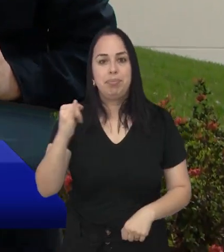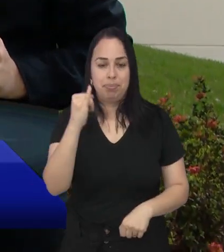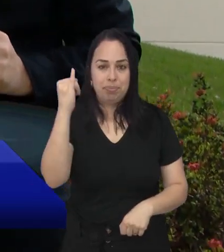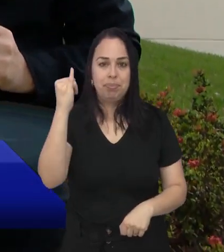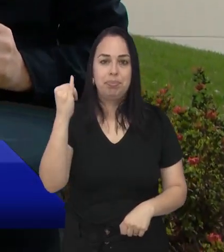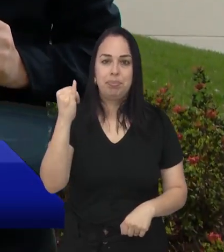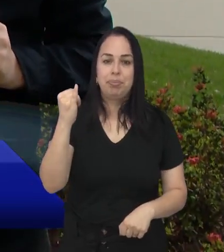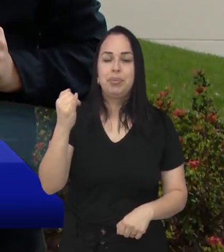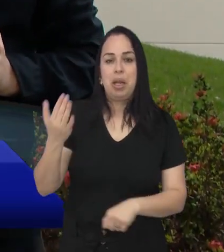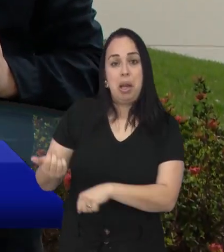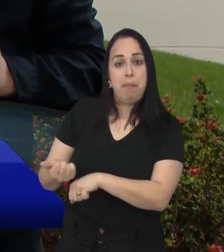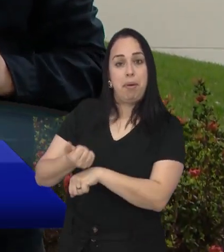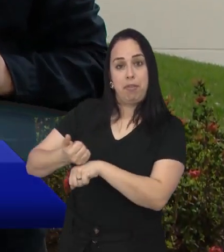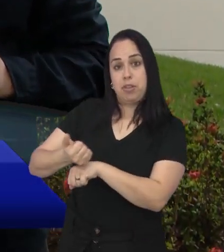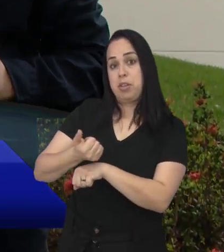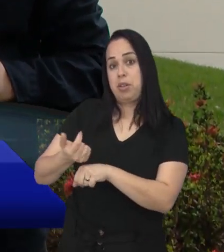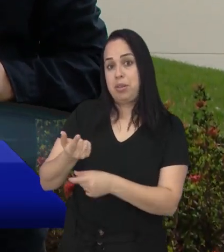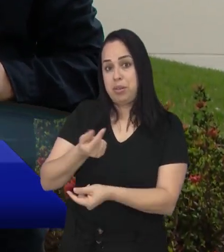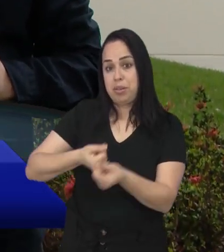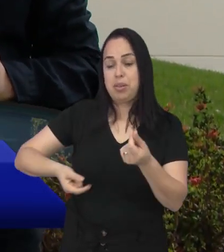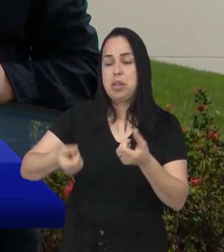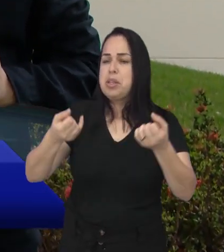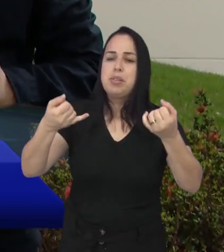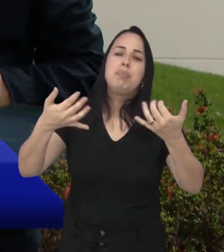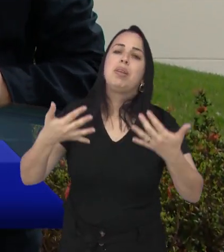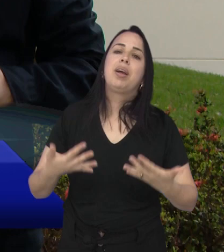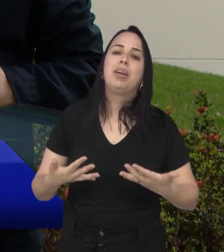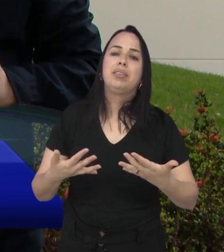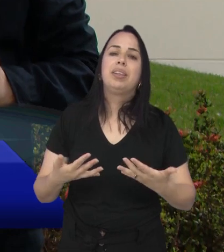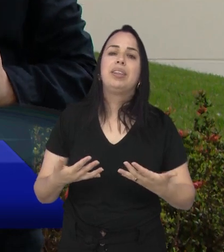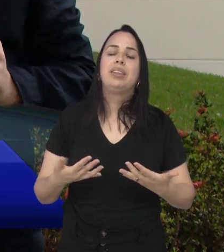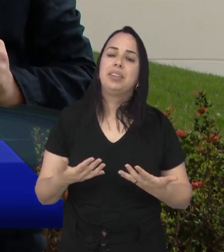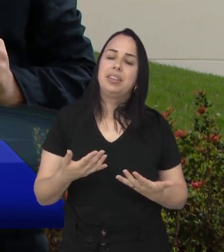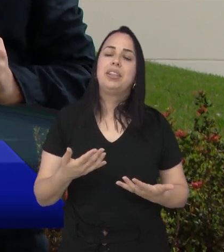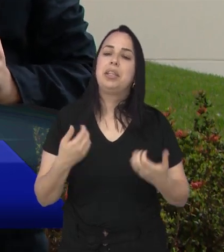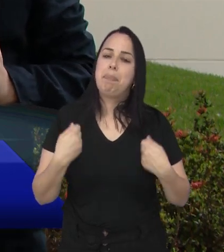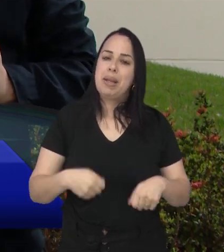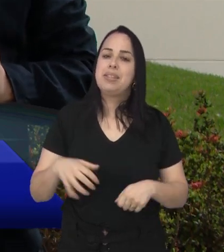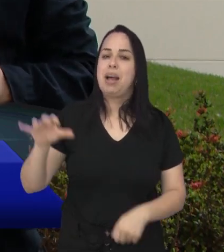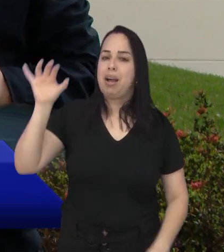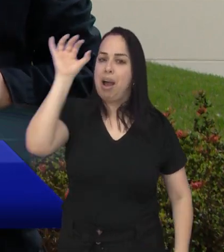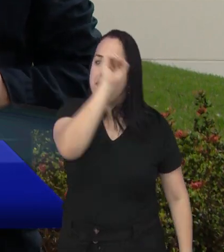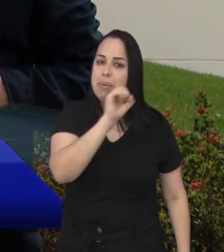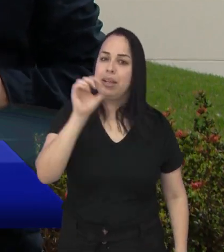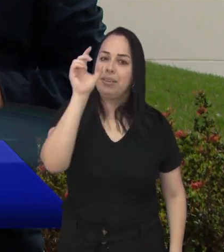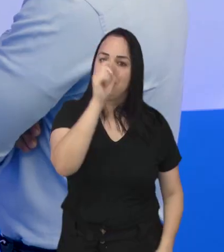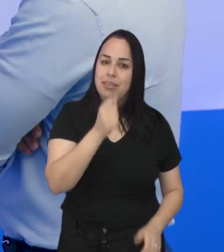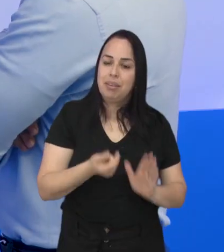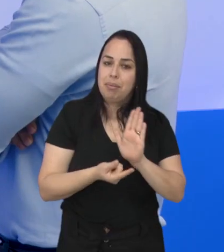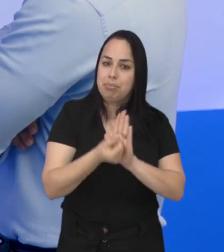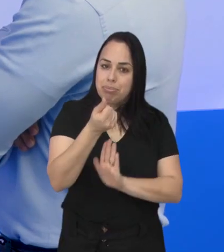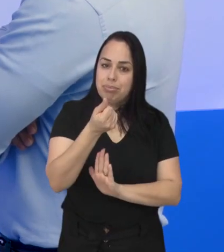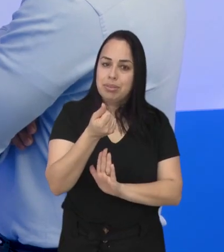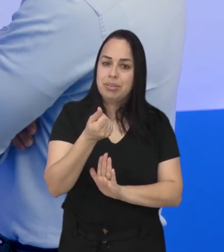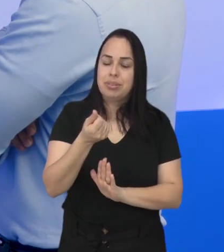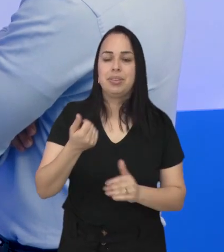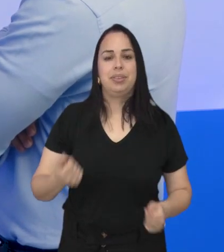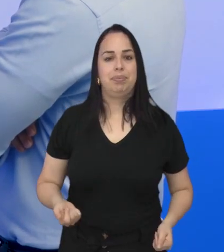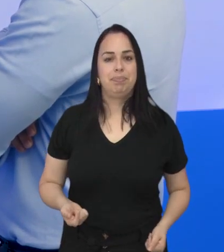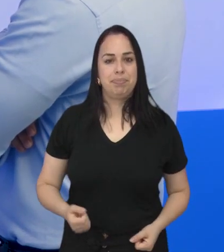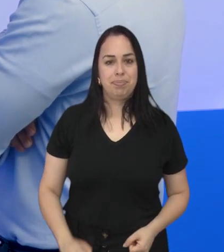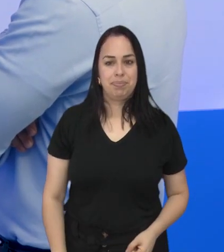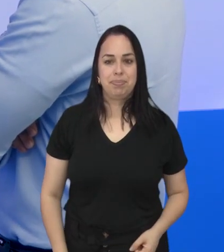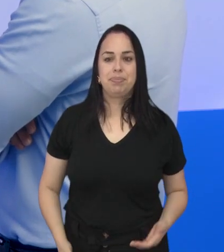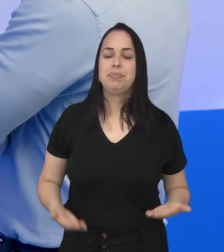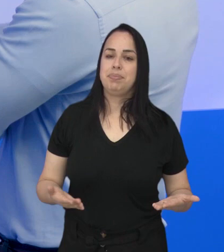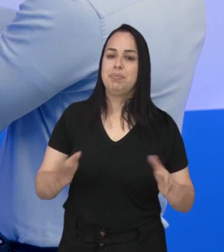do Alexandre, o nosso especialista em finanças, explicou o quê? É importante ter a educação financeira, é o primeiro passo, né? Volto